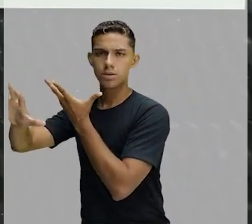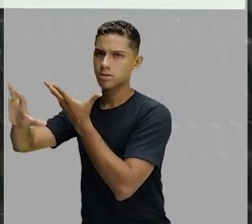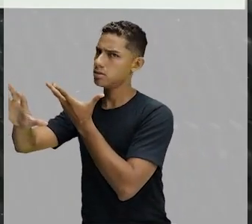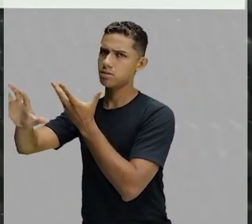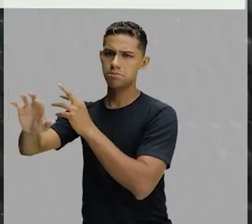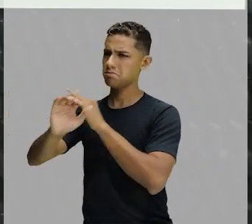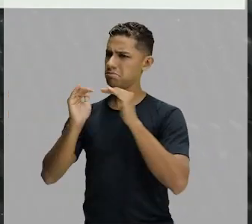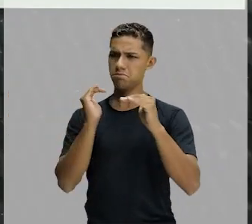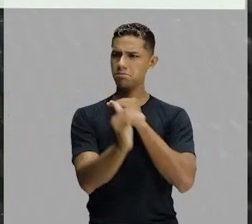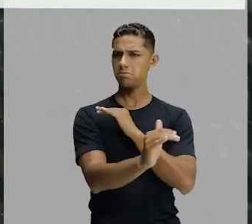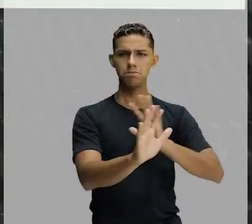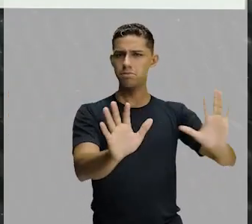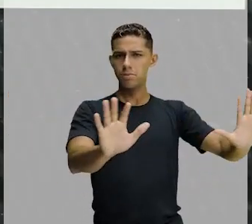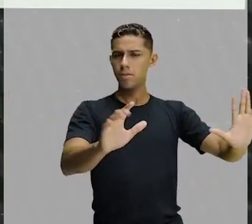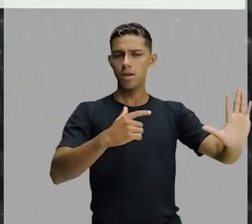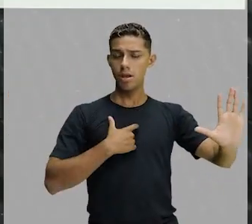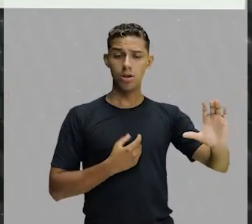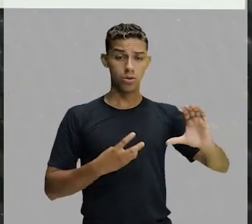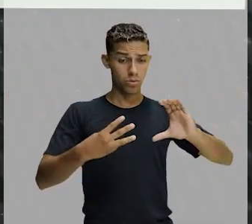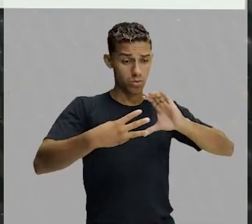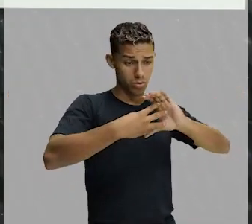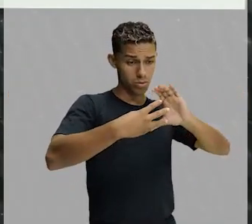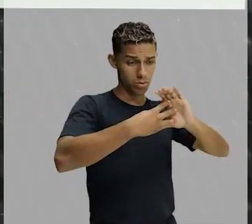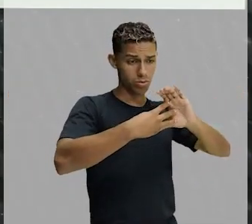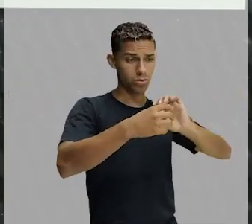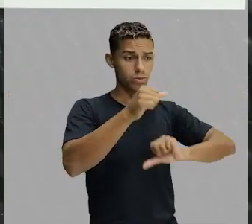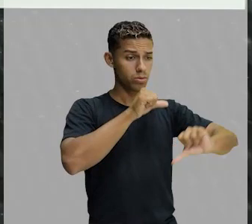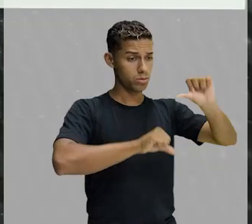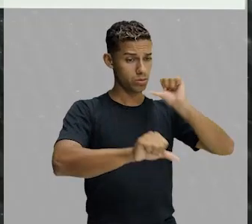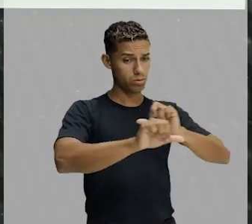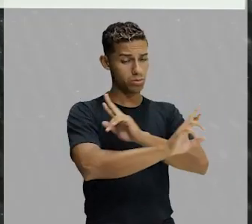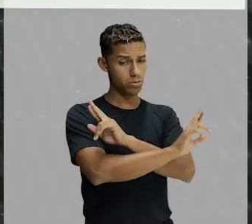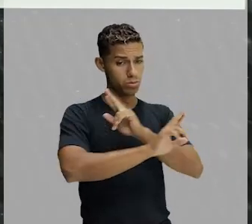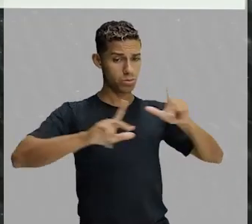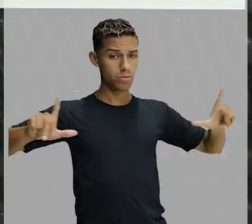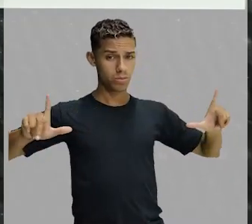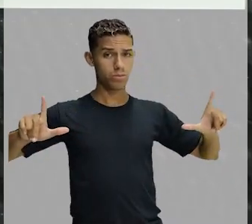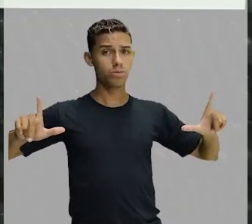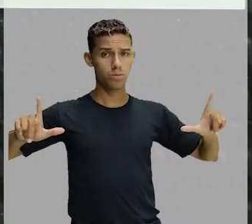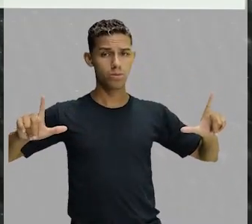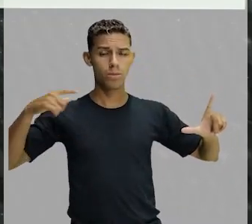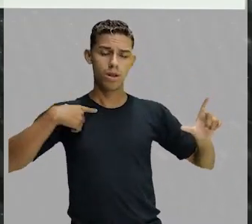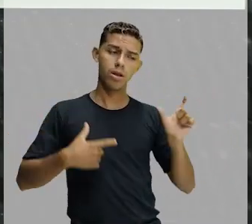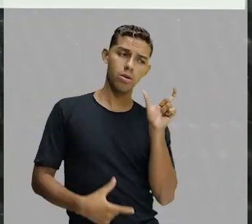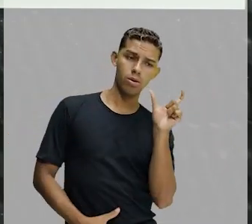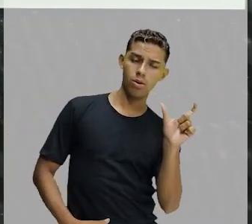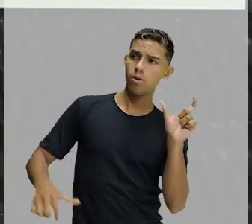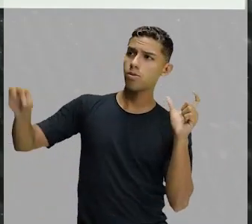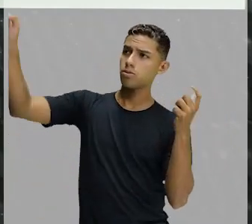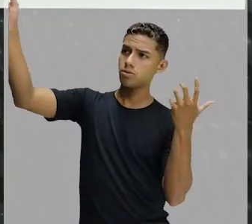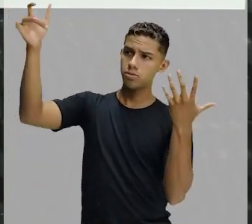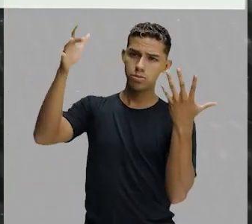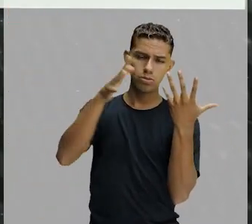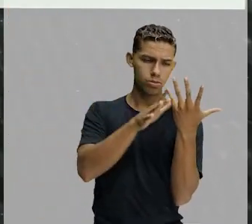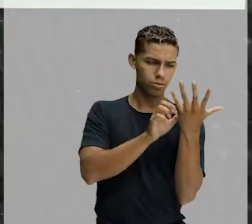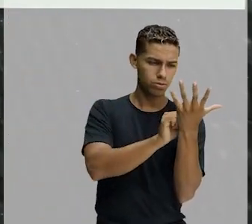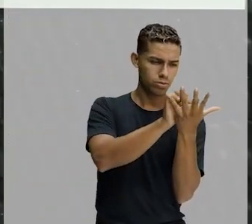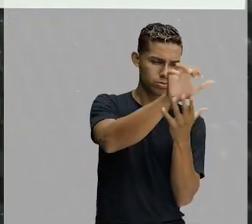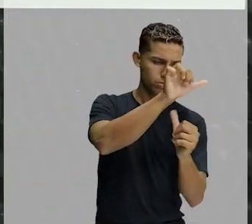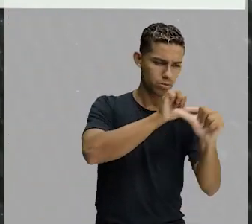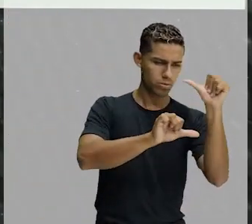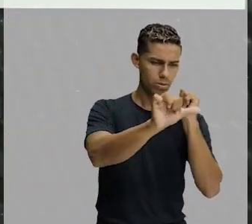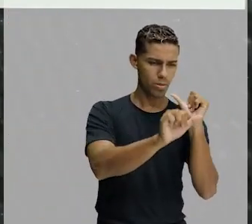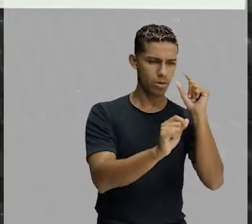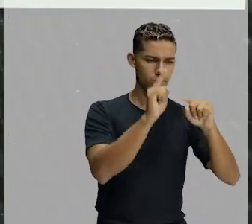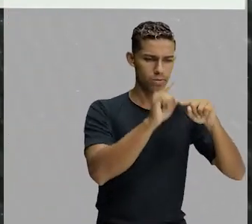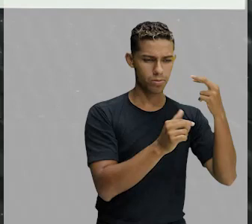respiração celular é outra. Então, são duas reações inversas. Enquanto a fotossíntese ocorre a produção de matéria orgânica,